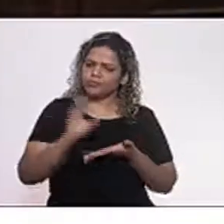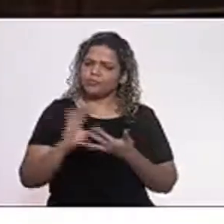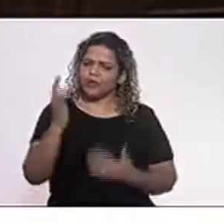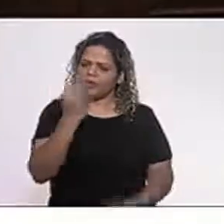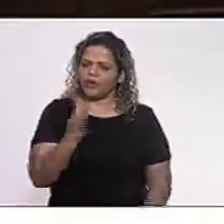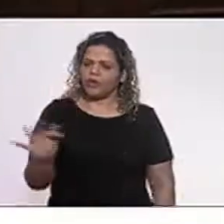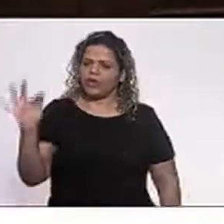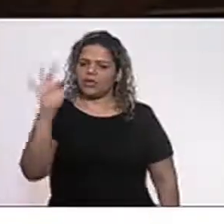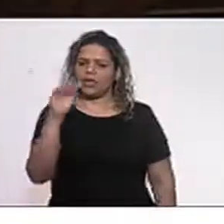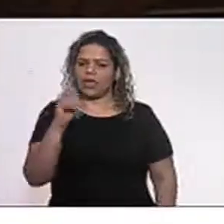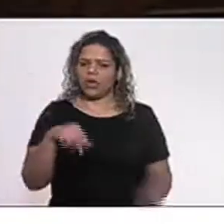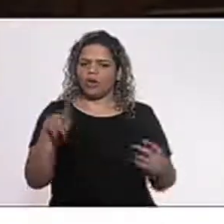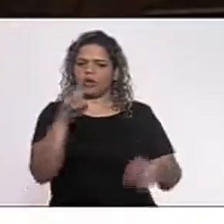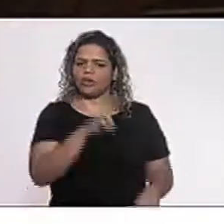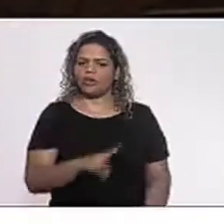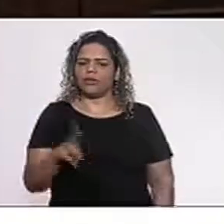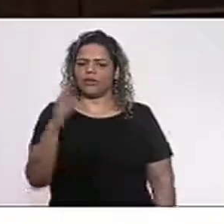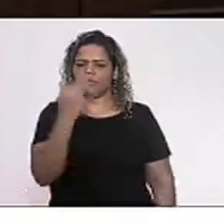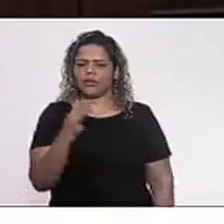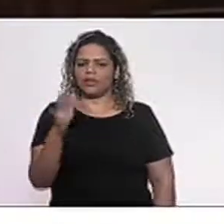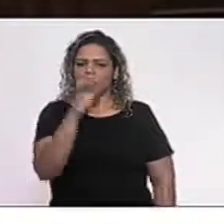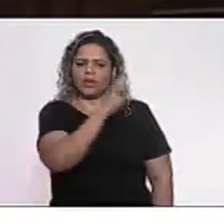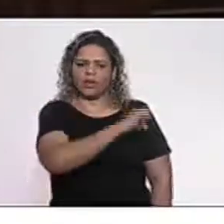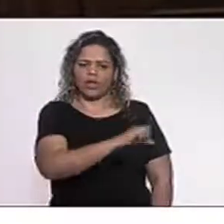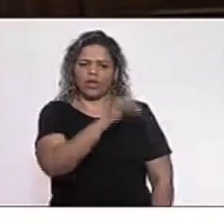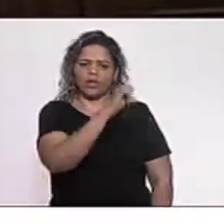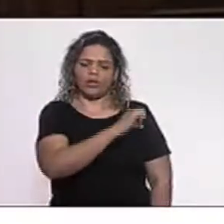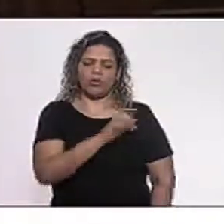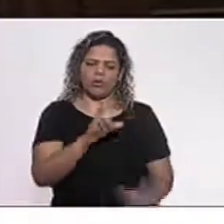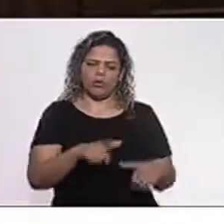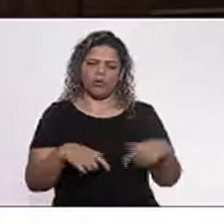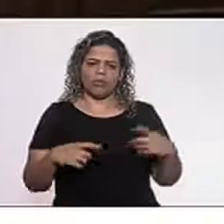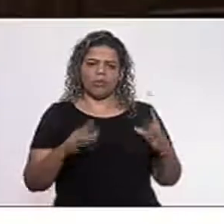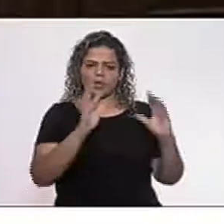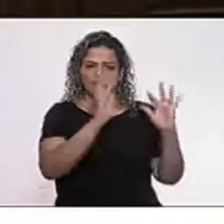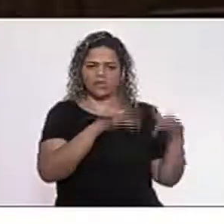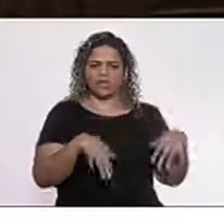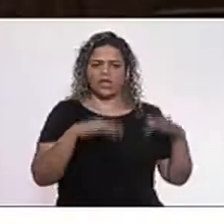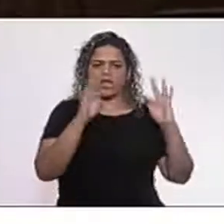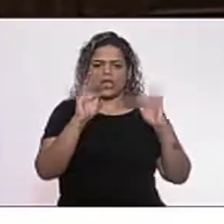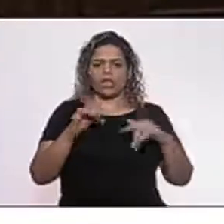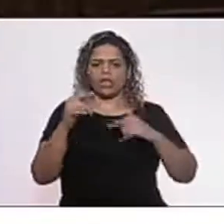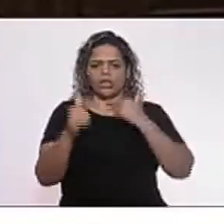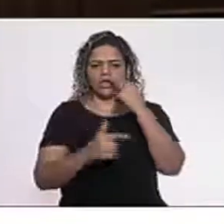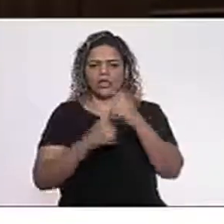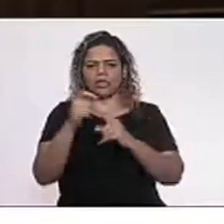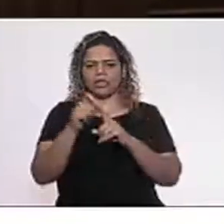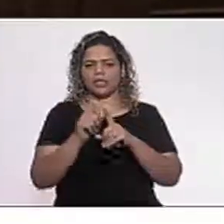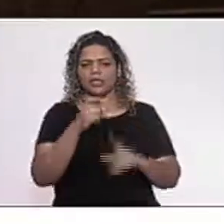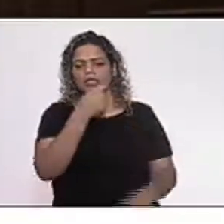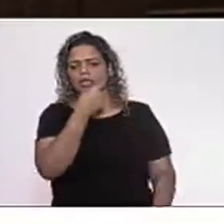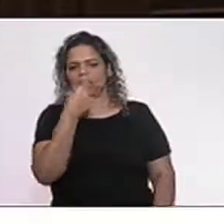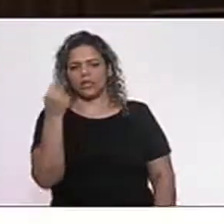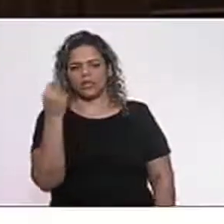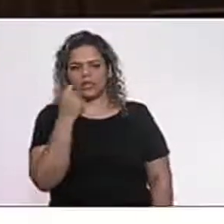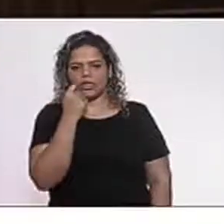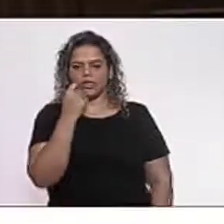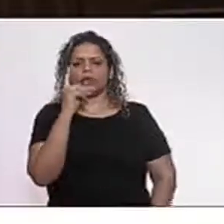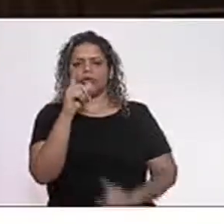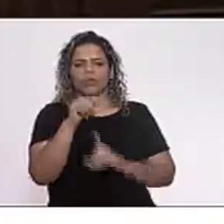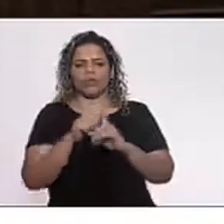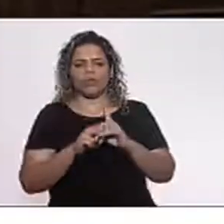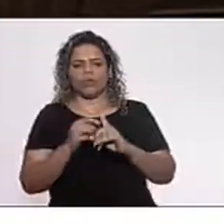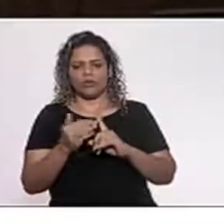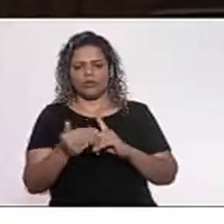federais, a Universidade Federal do Rio de Janeiro, a maior universidade federal do Brasil, encerrará suas atividades no mês de setembro, portanto, no mês que